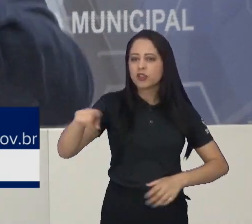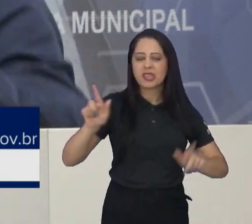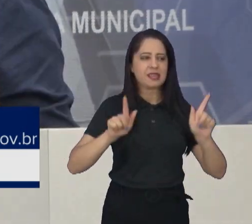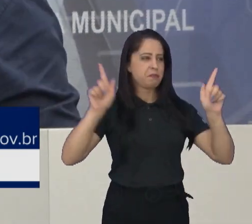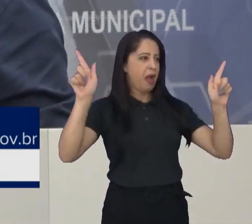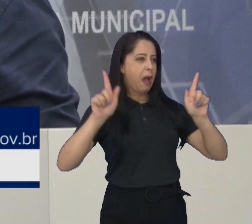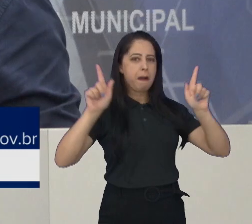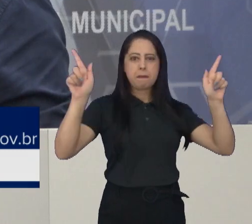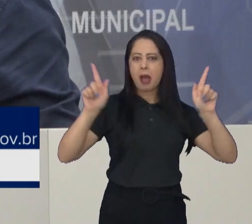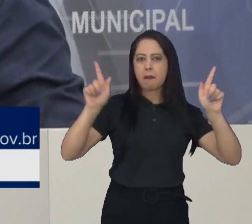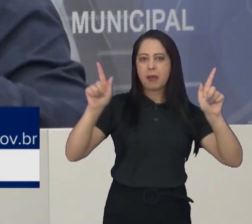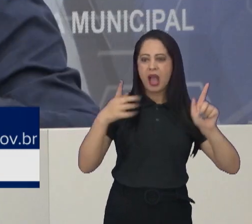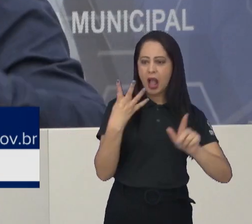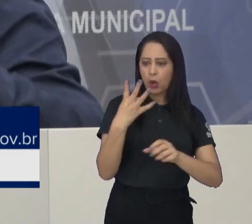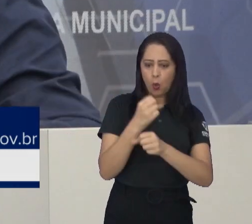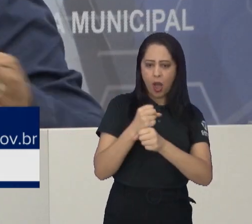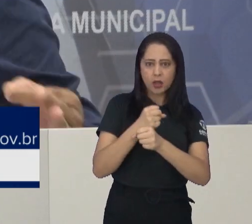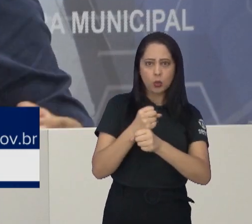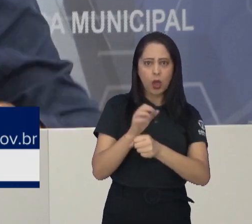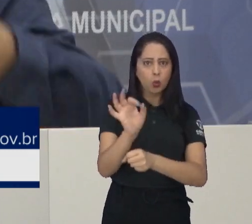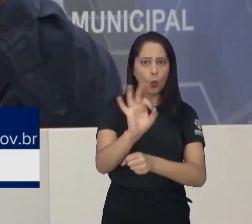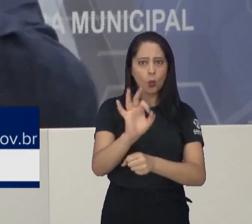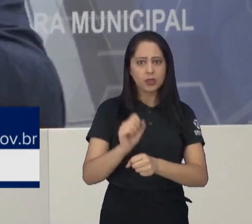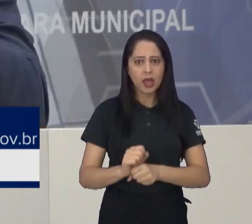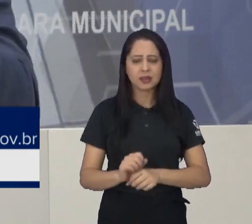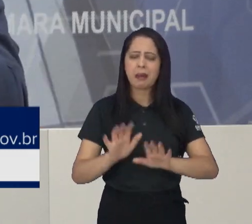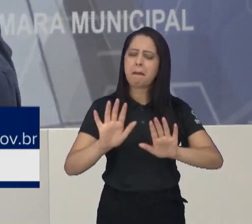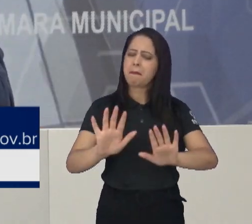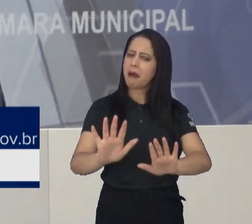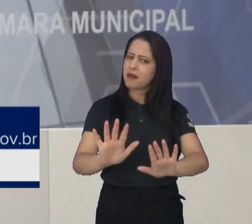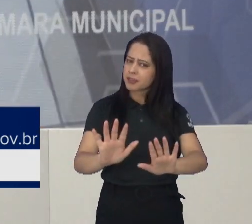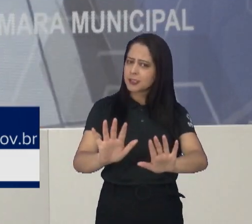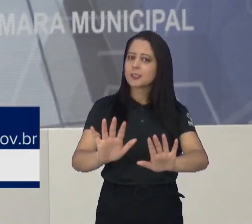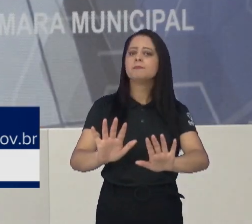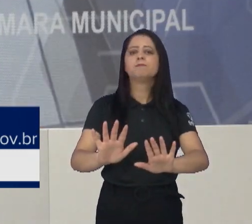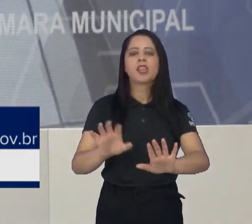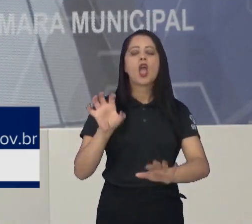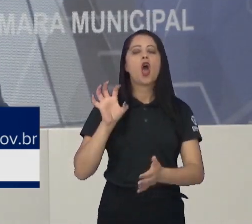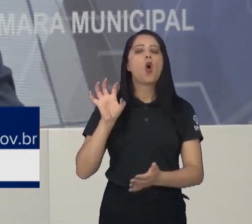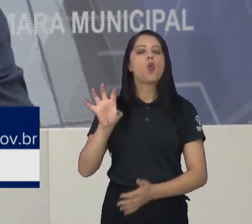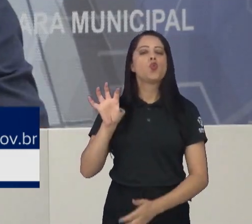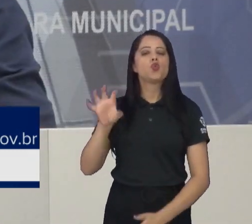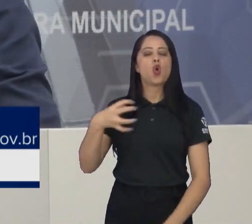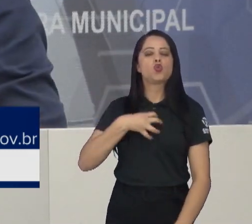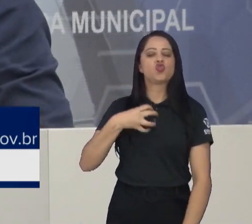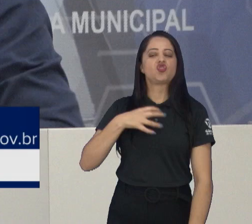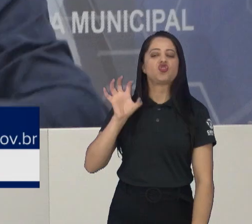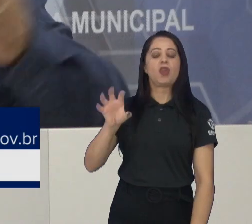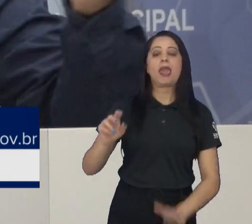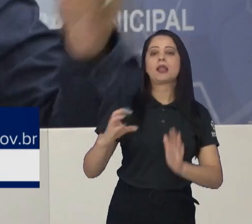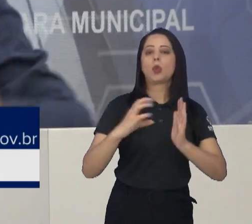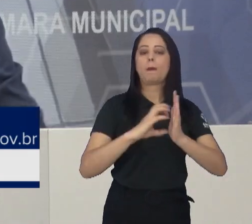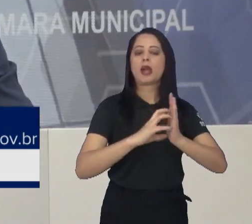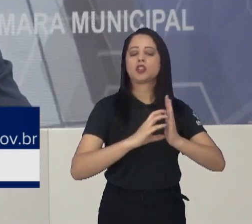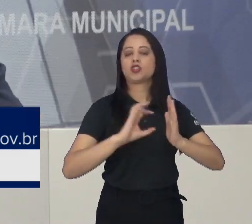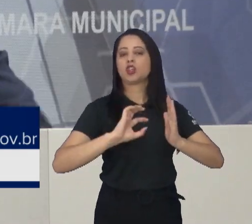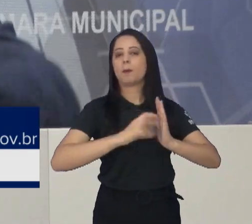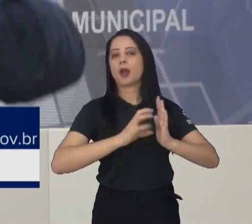nesses 4 anos. Impressionante, mas é isso, é o jeito PT de fazer, né? E